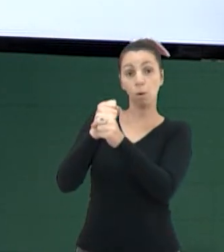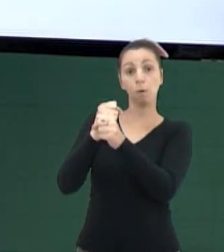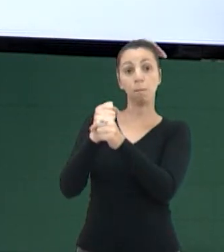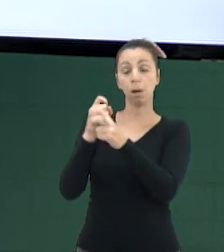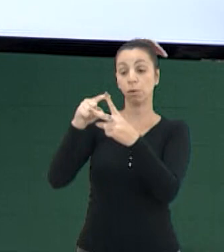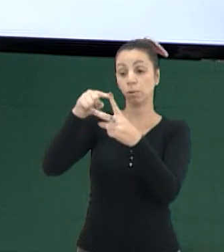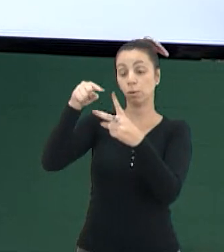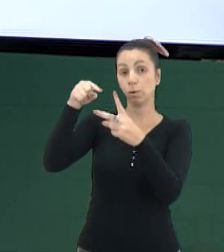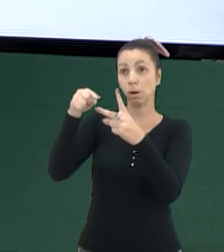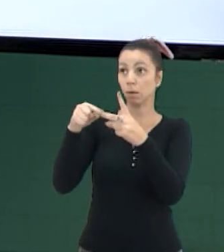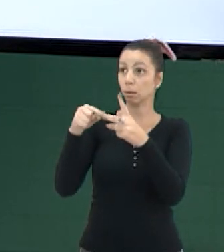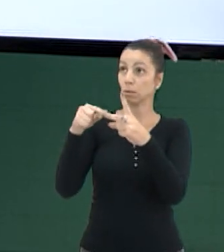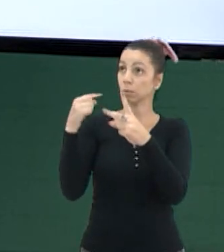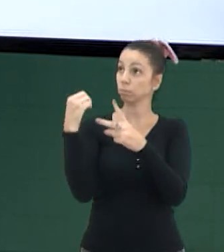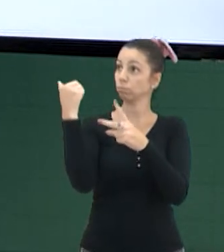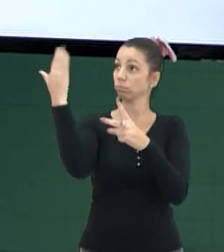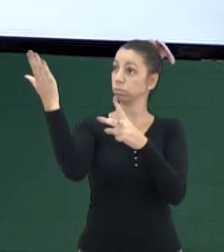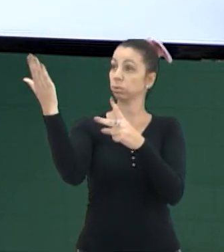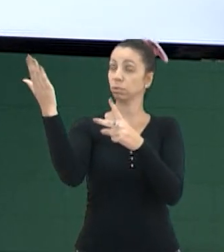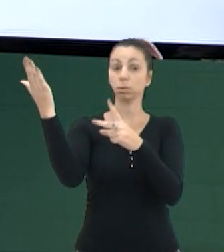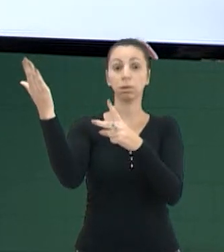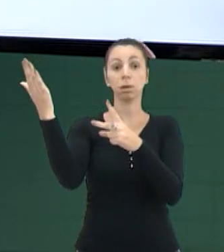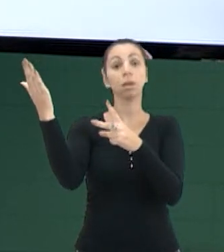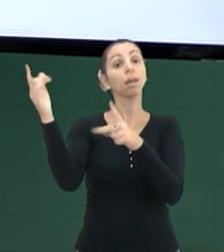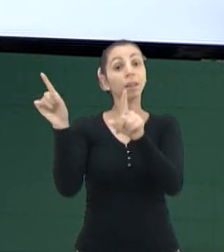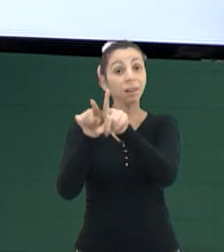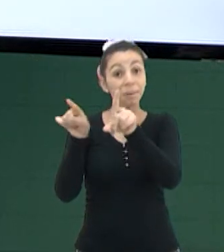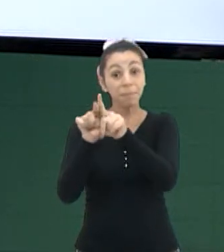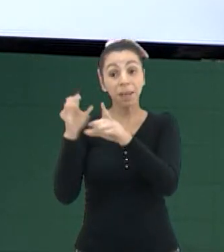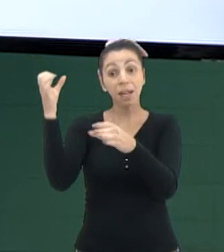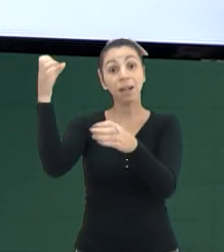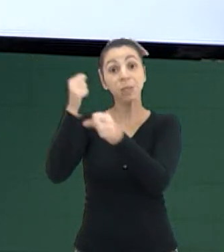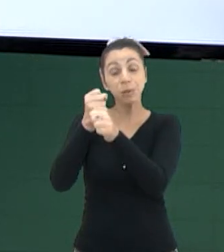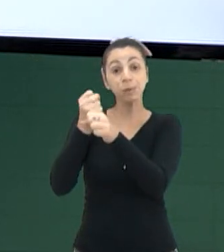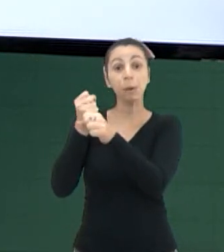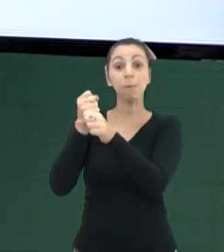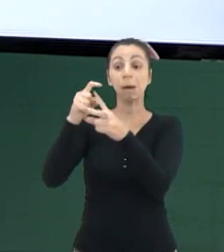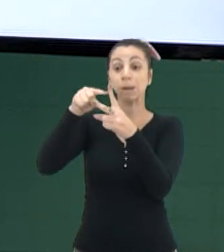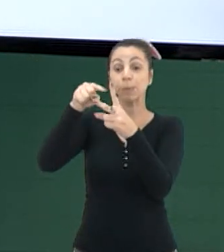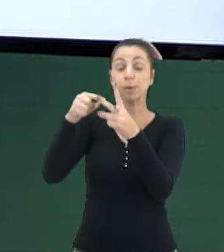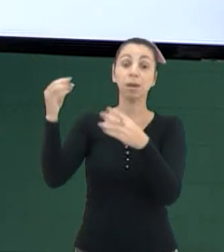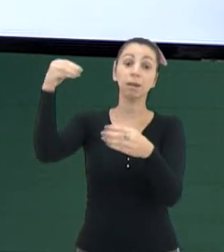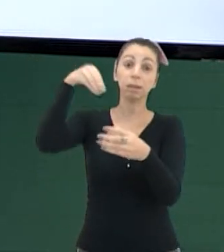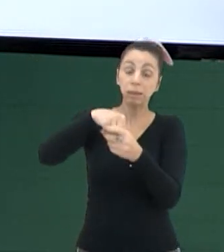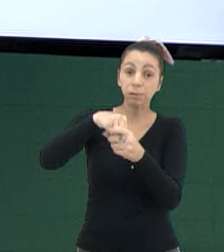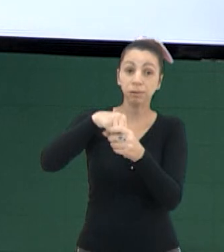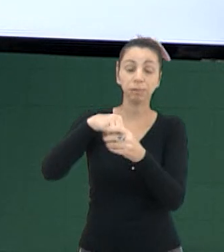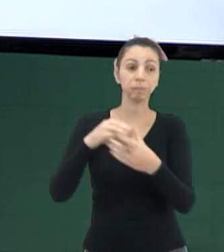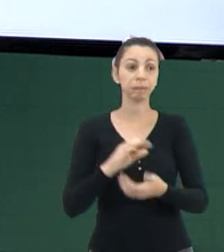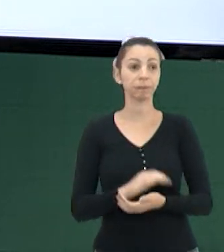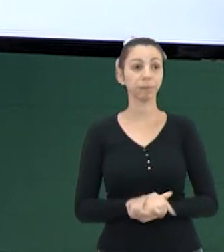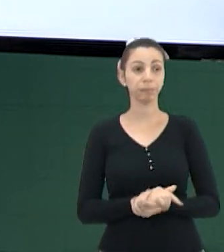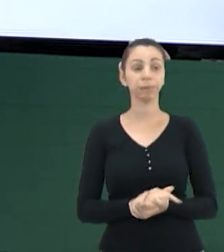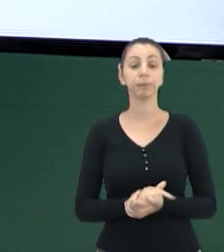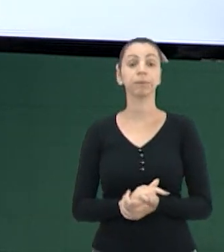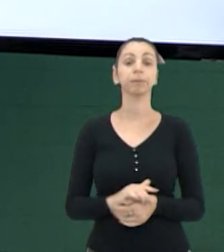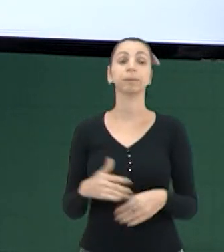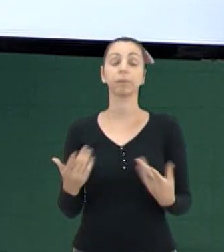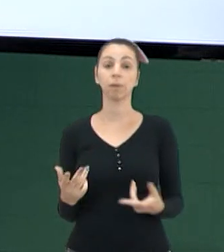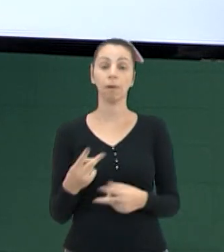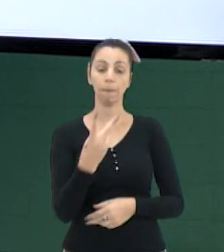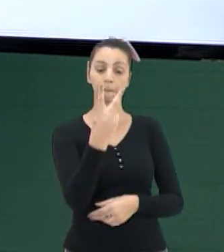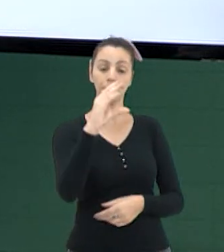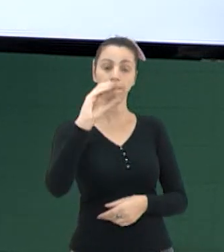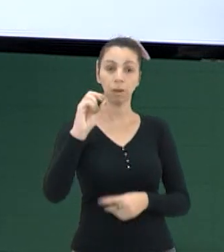quê? A soma dos dois ângulos internos que não são adjacentes, que não são vizinhos. Então,